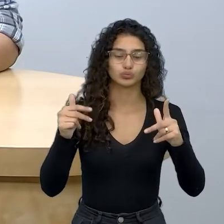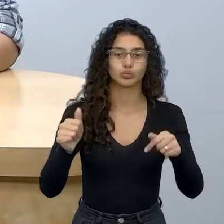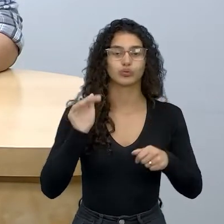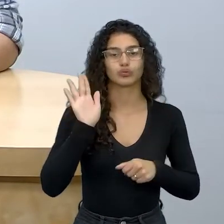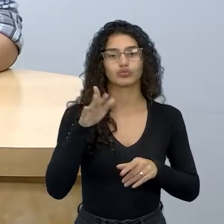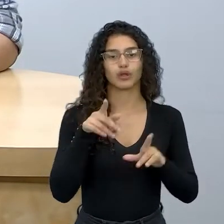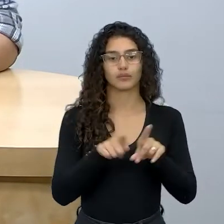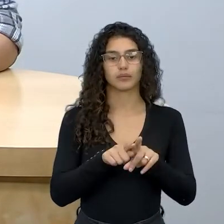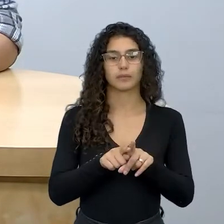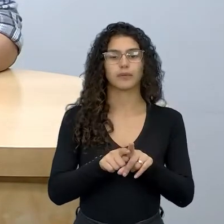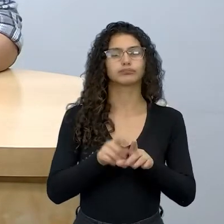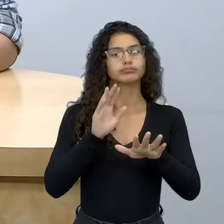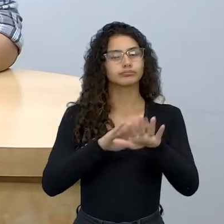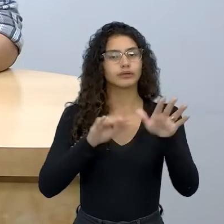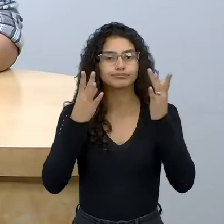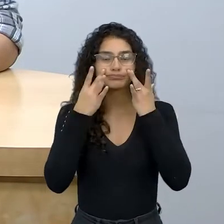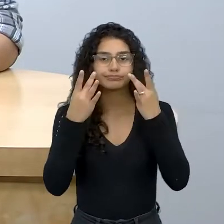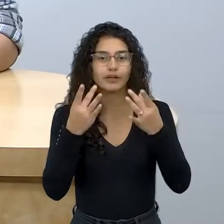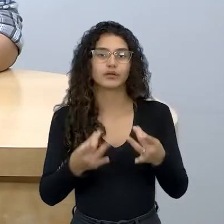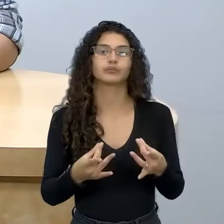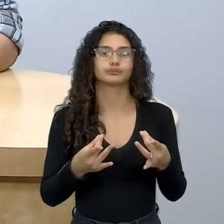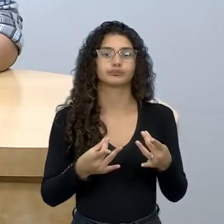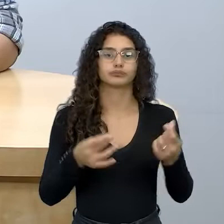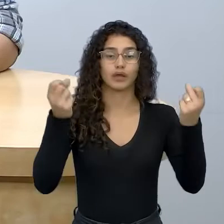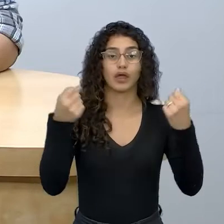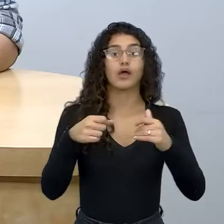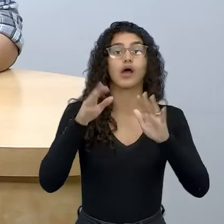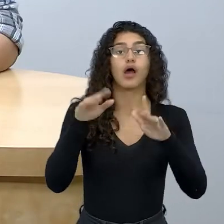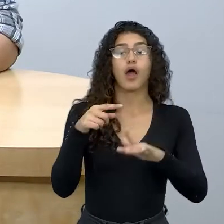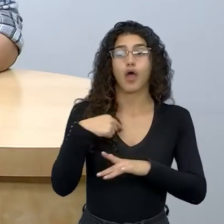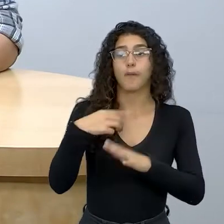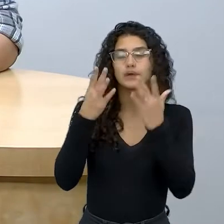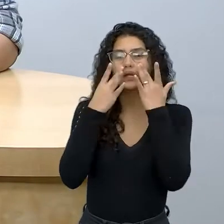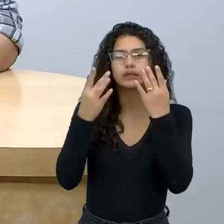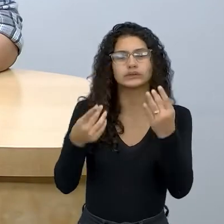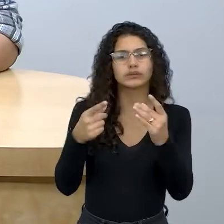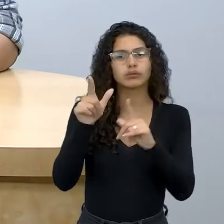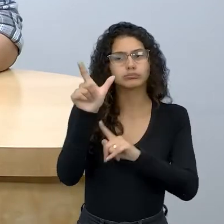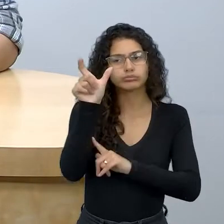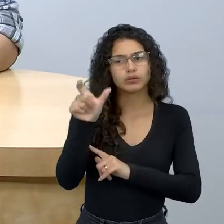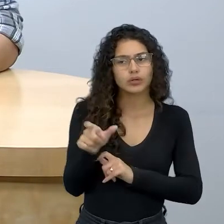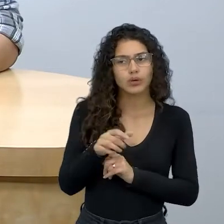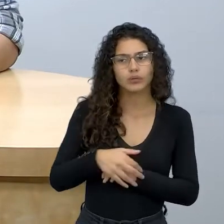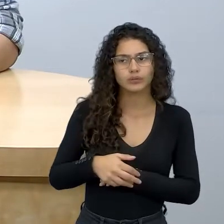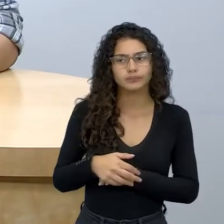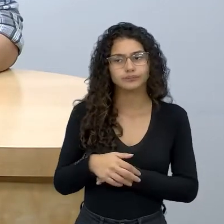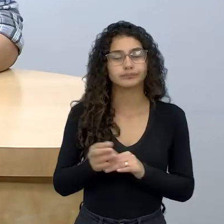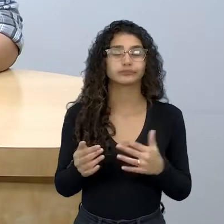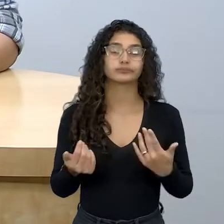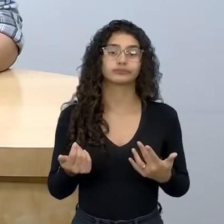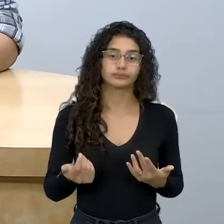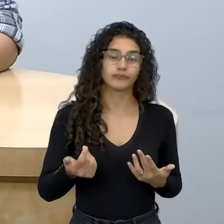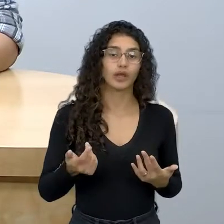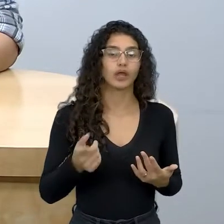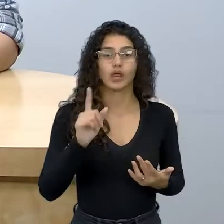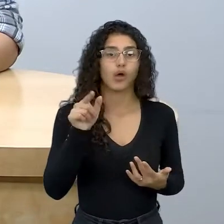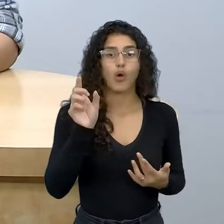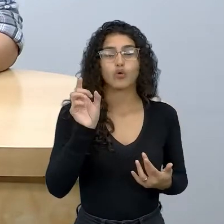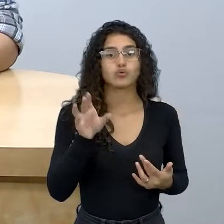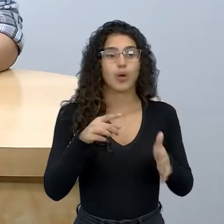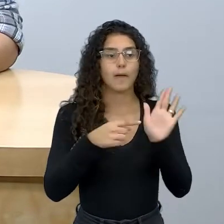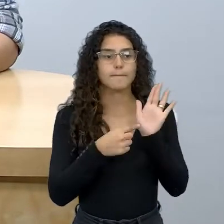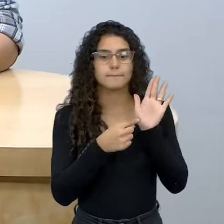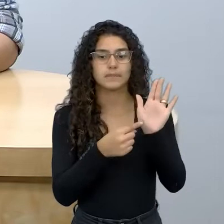uma coisa para chamar atenção, né? Para falar, olha só, eu vou prestar atenção nessa pessoa. E aí, não basta só